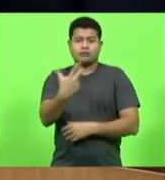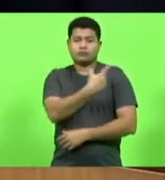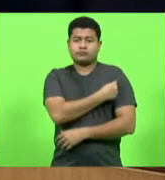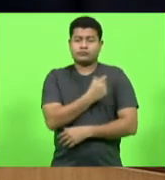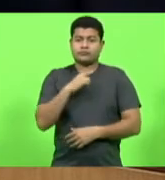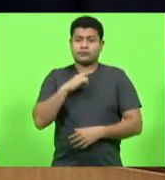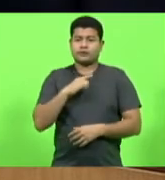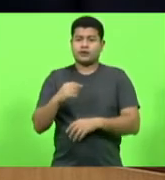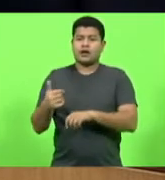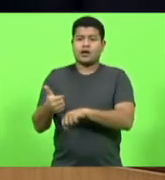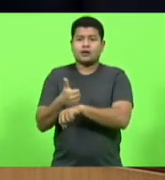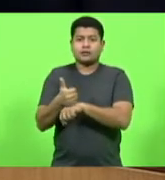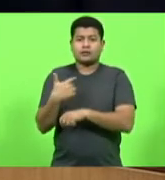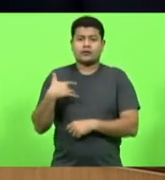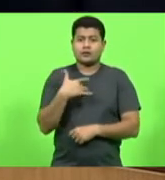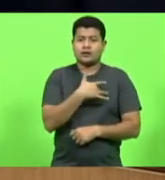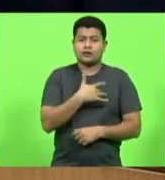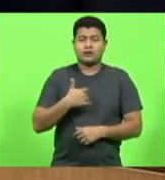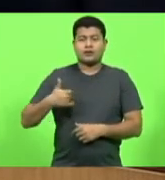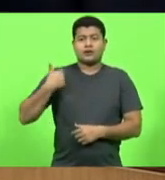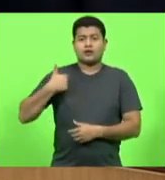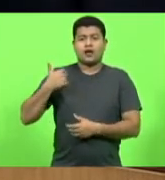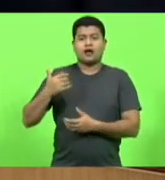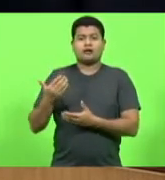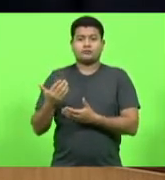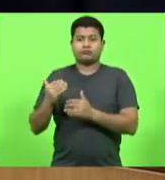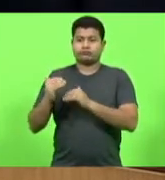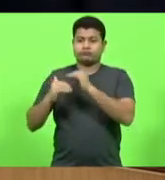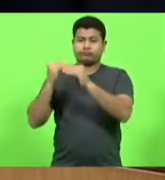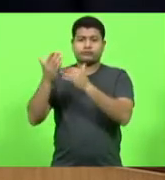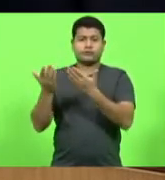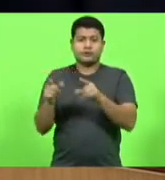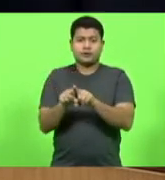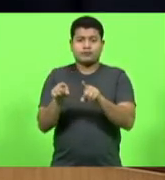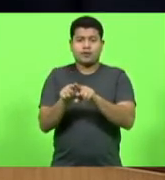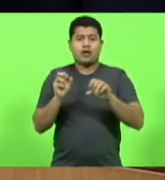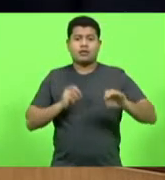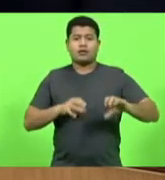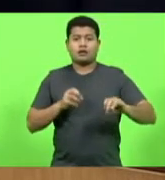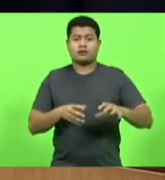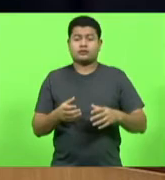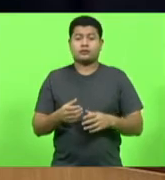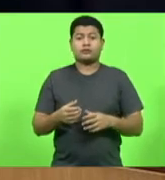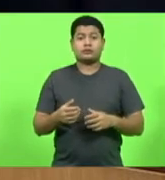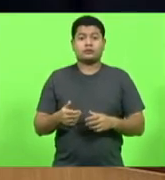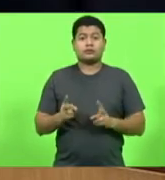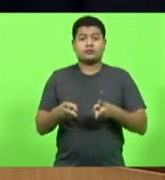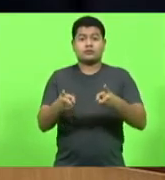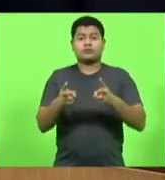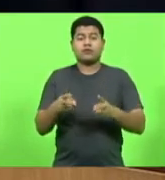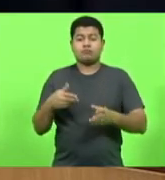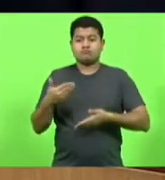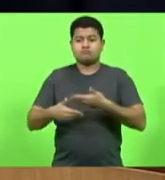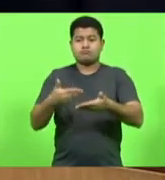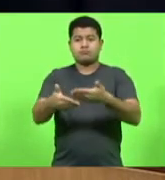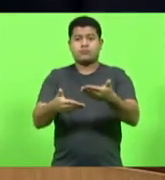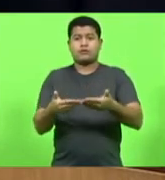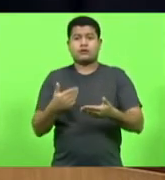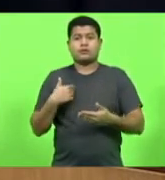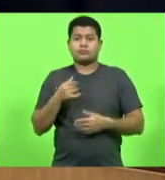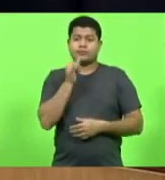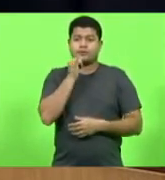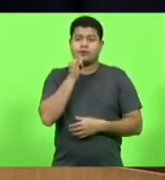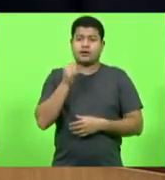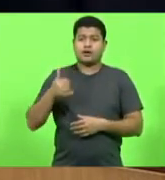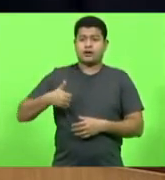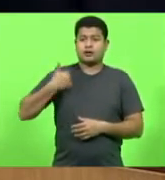aí com a educação e outros, que se pudesse ter uma perspectiva de continuar também avançando na questão da idade, já que